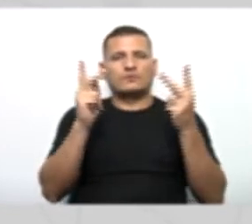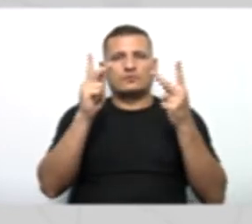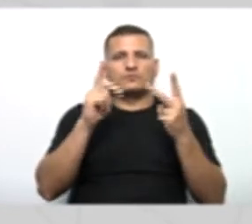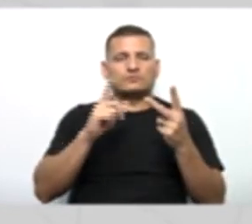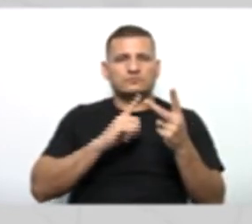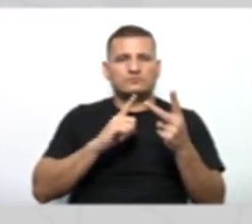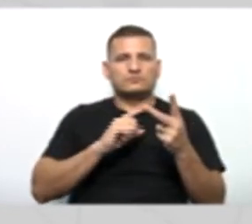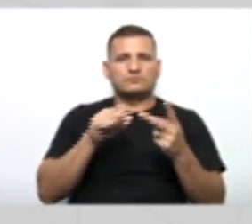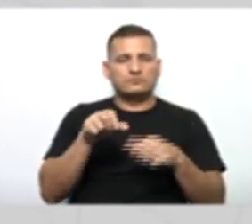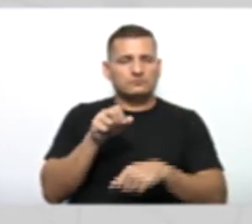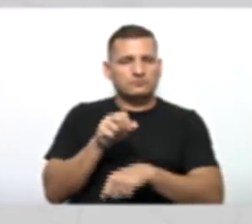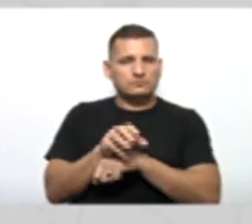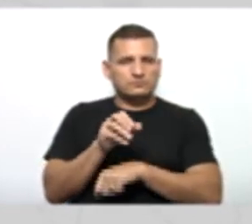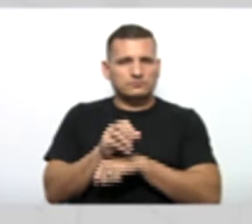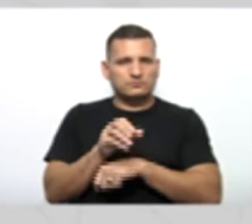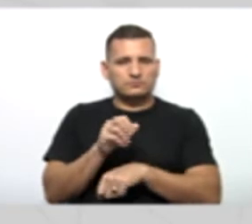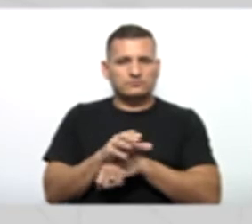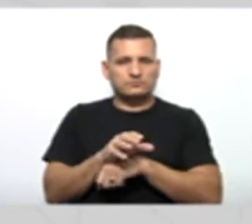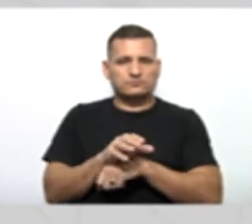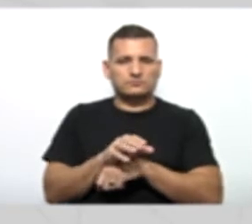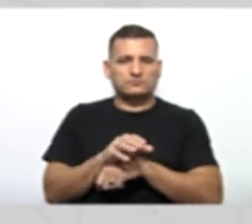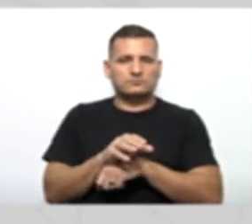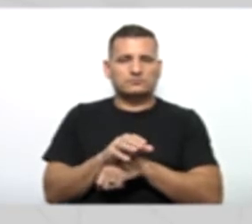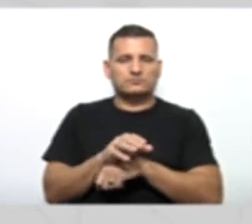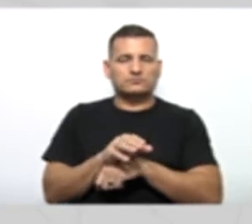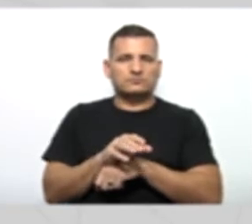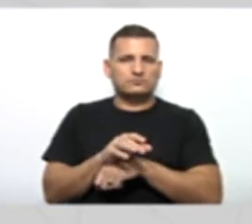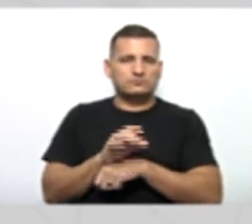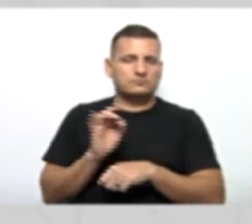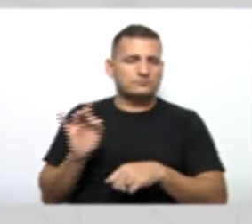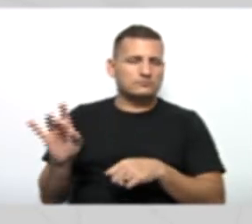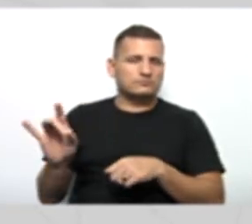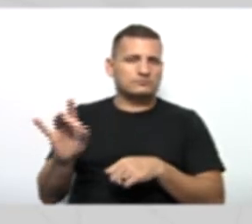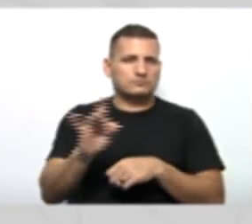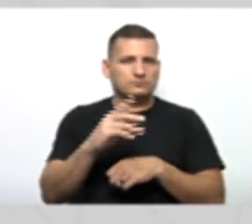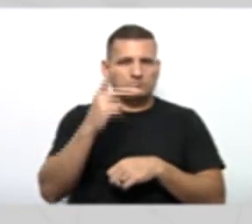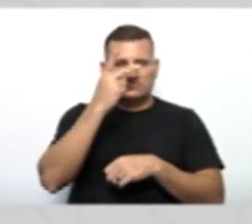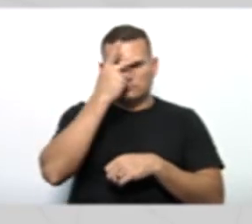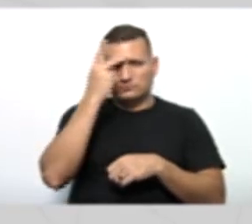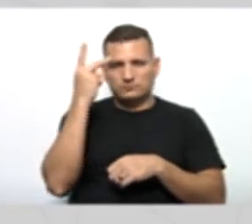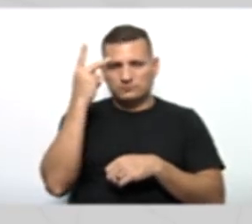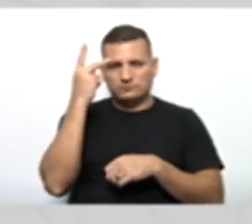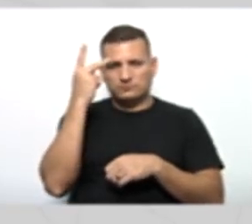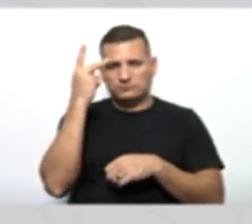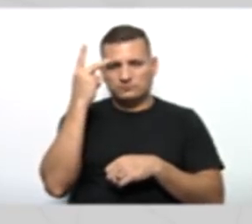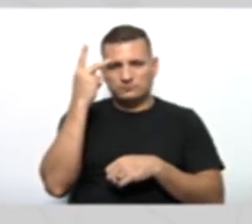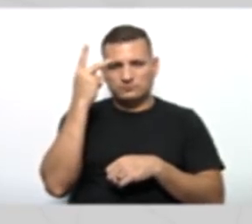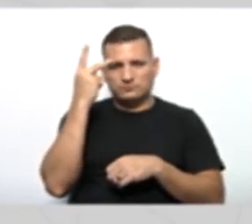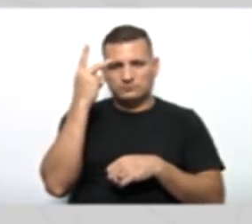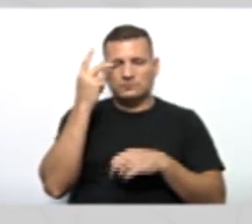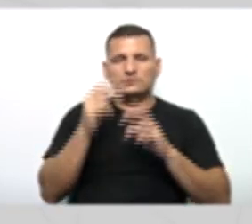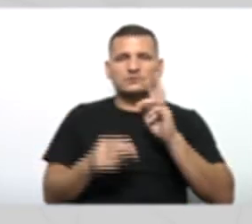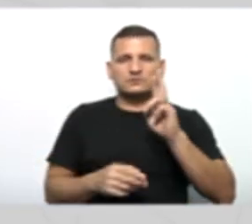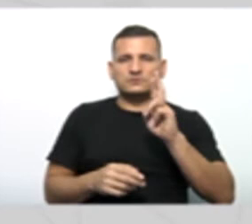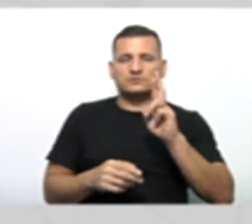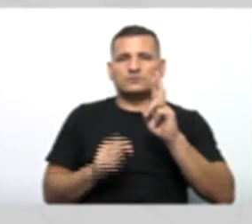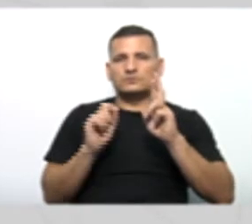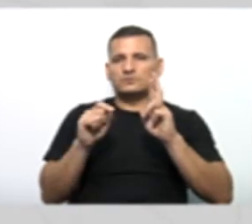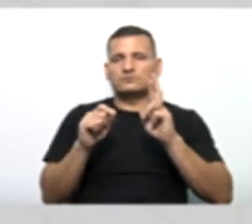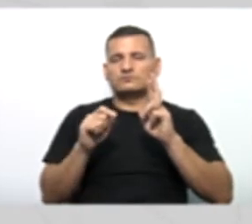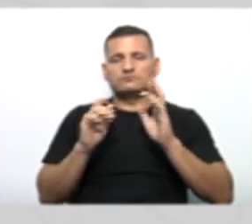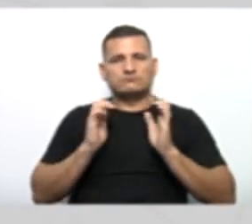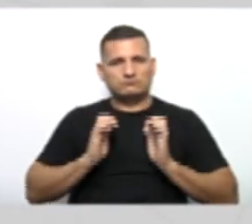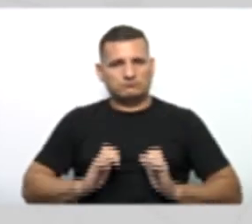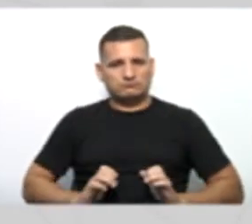os pose em centros que indivíduos expostos a situações tomou em função das decisões exigidas dos dilemas éticos que